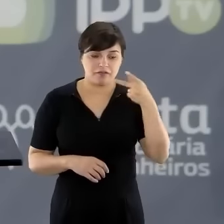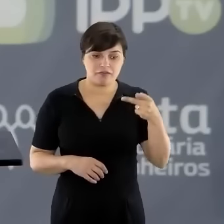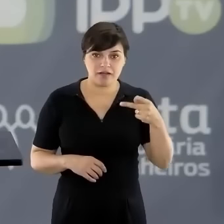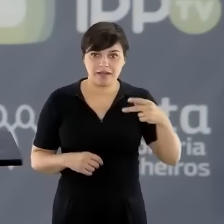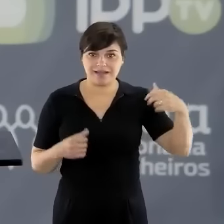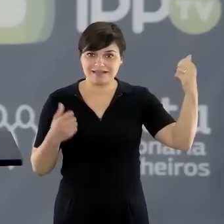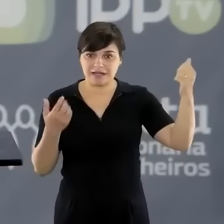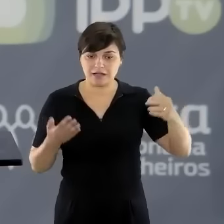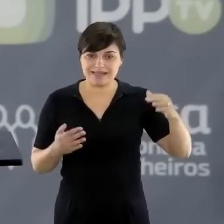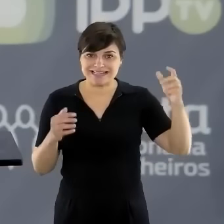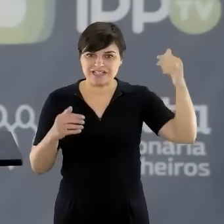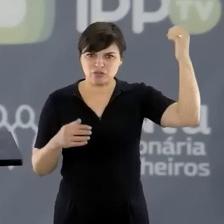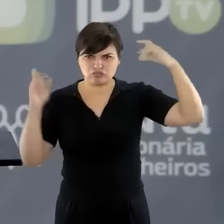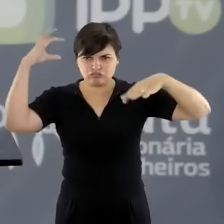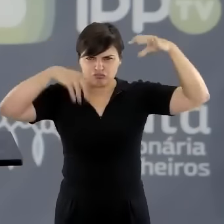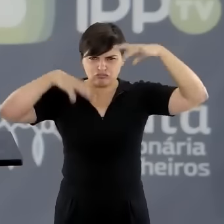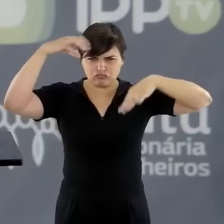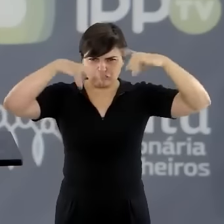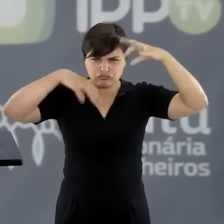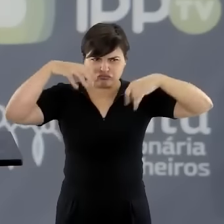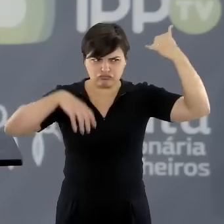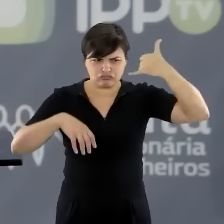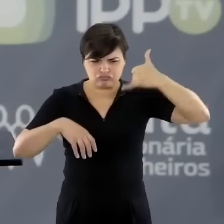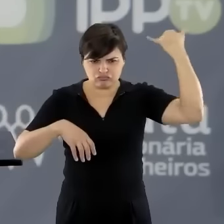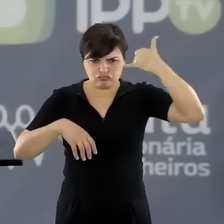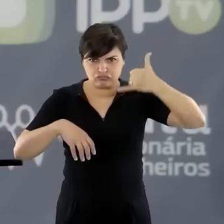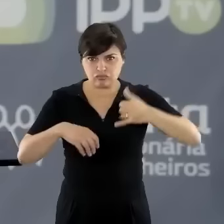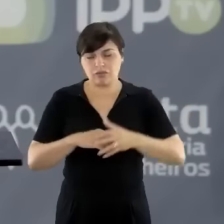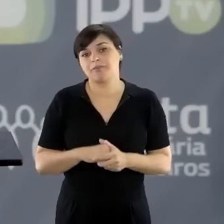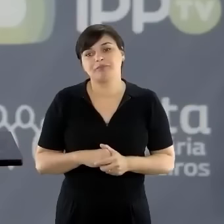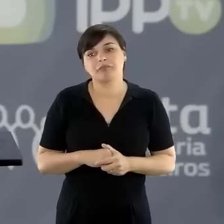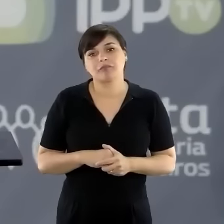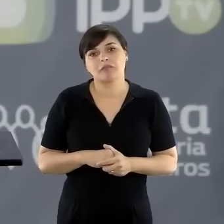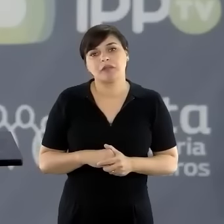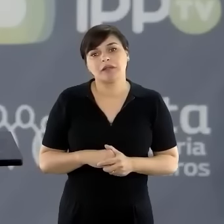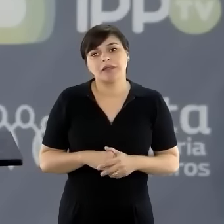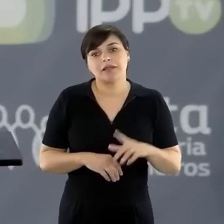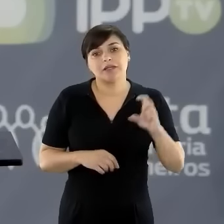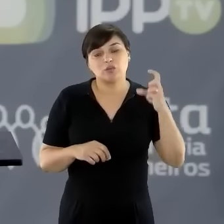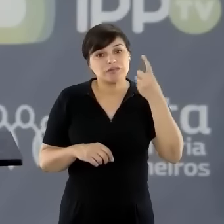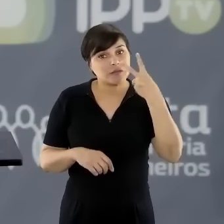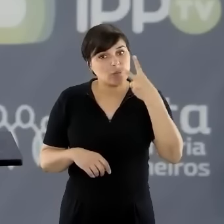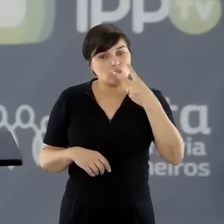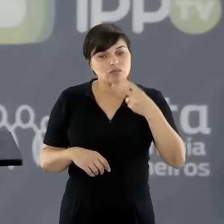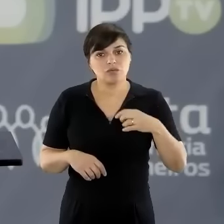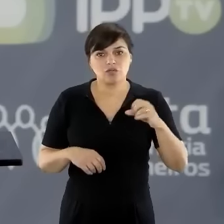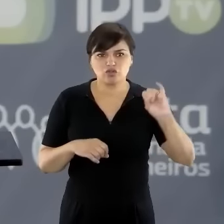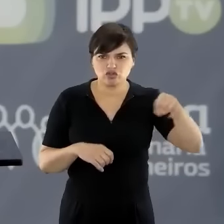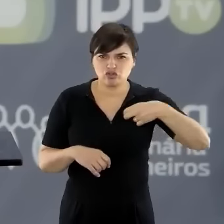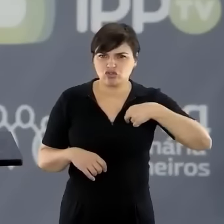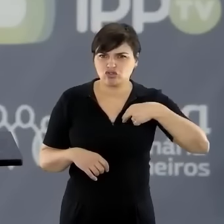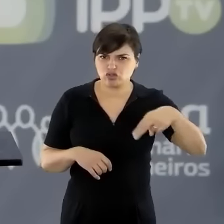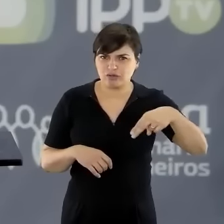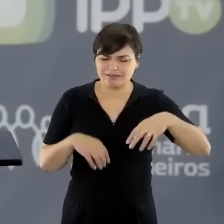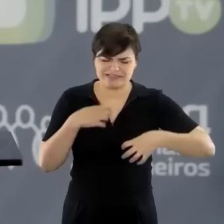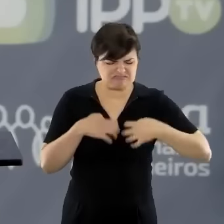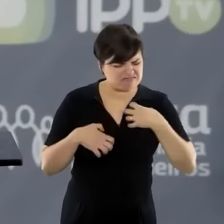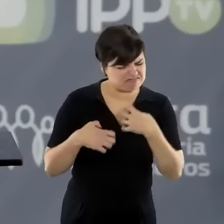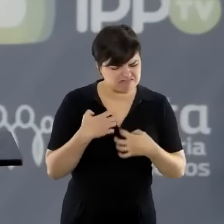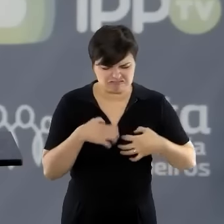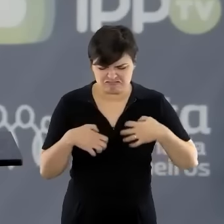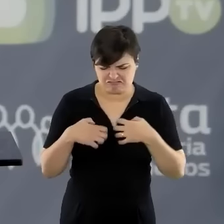no segundo capítulo Jonas vive uma tempestade no terceiro capítulo Jonas prega uma